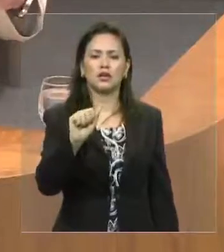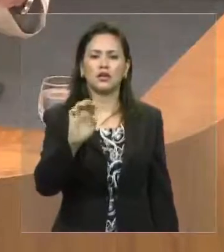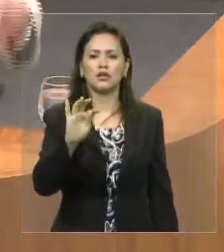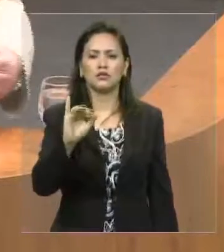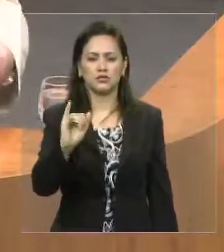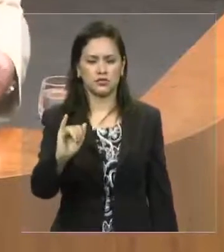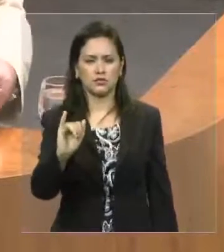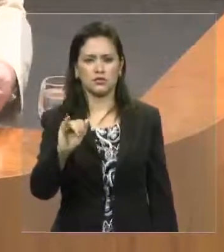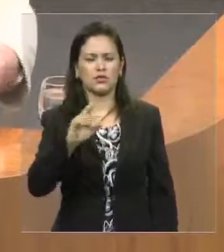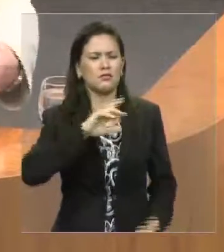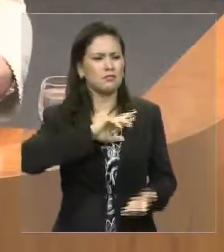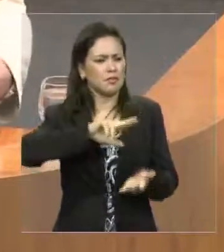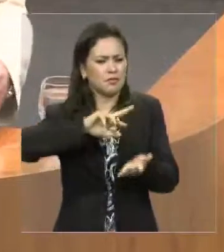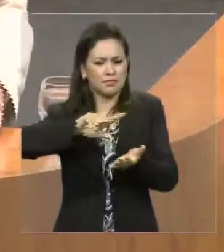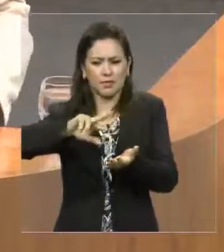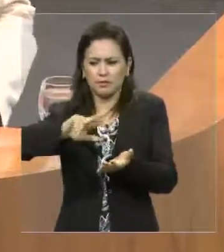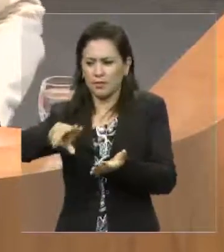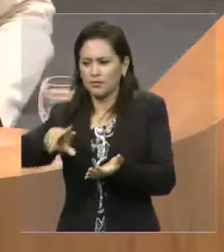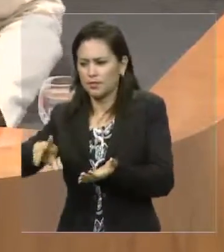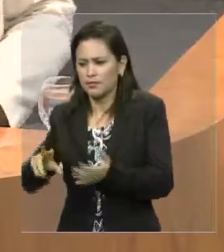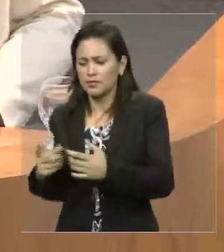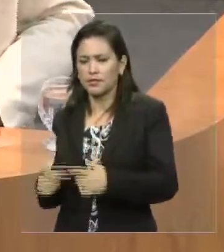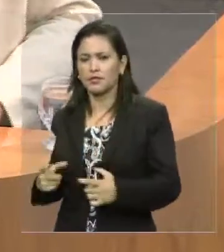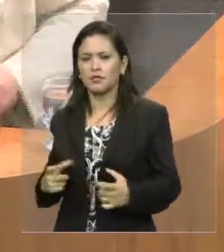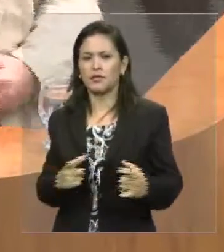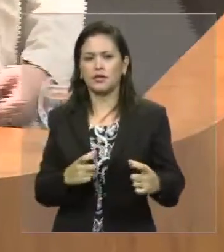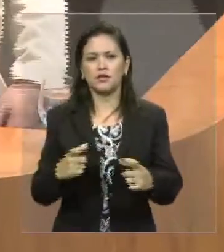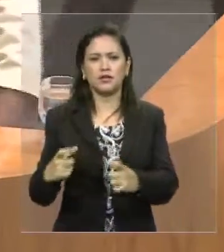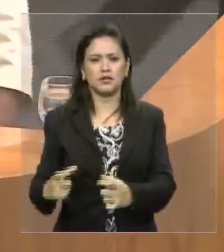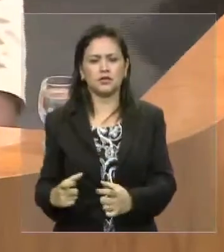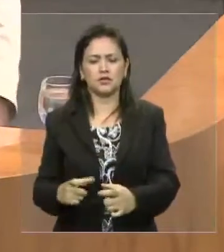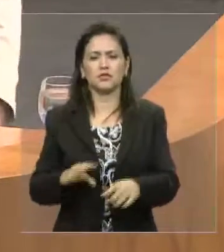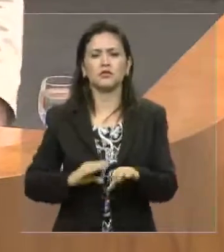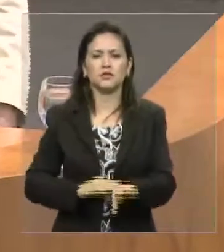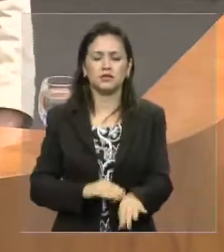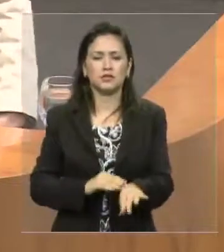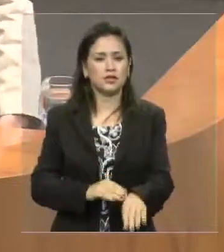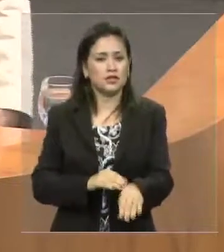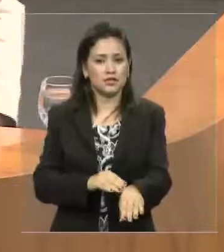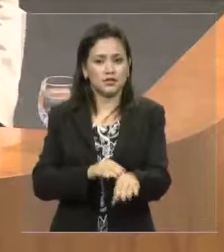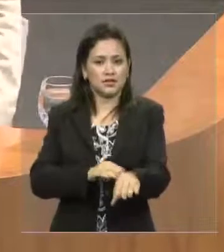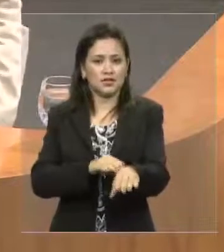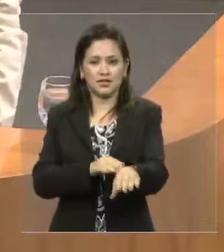eram crônicos, esses problemas de engarrafamento. Hoje,